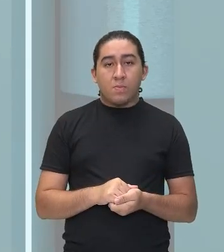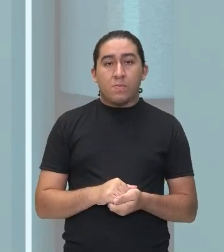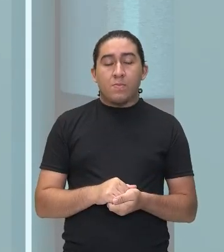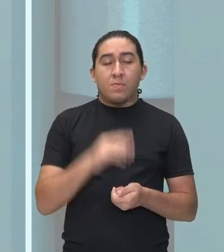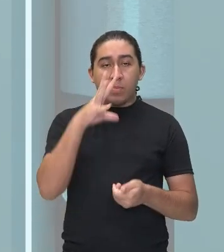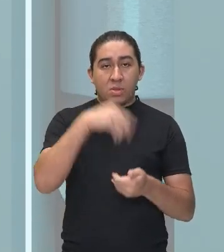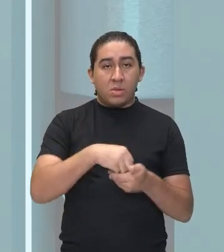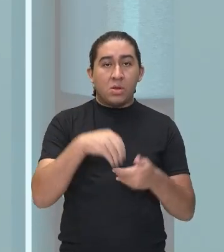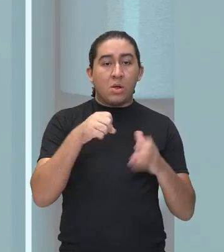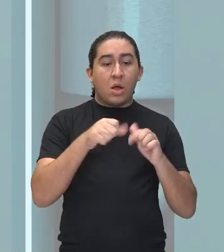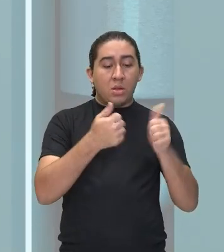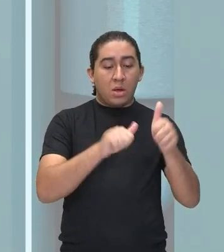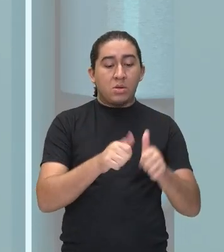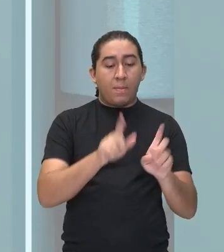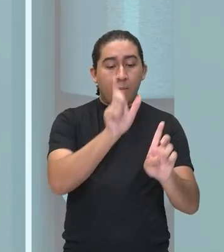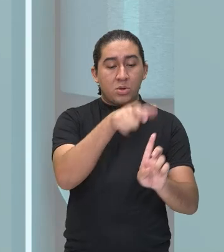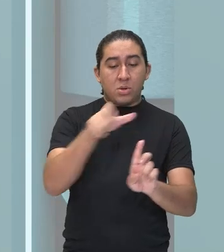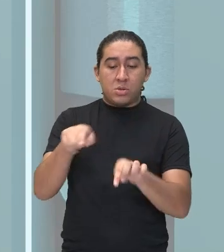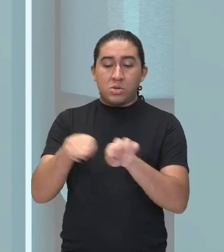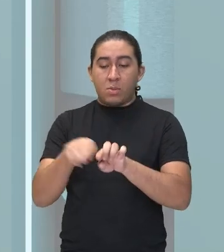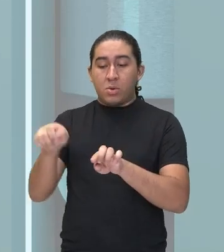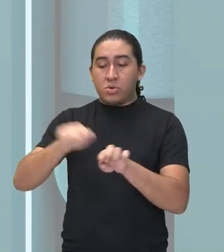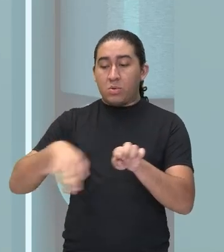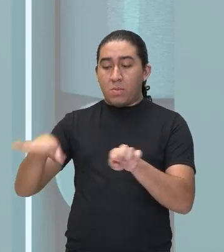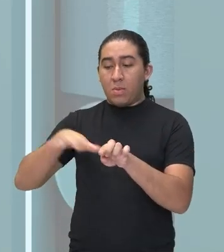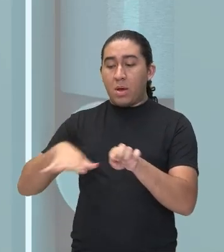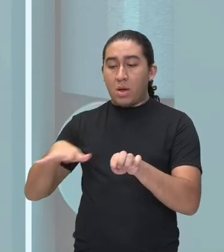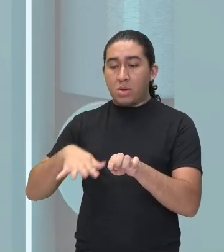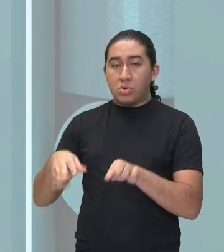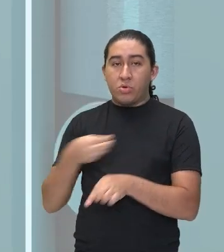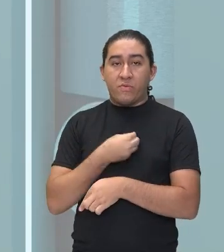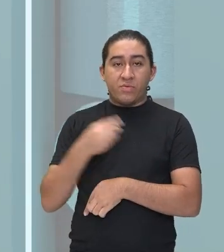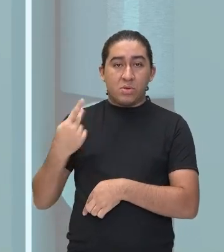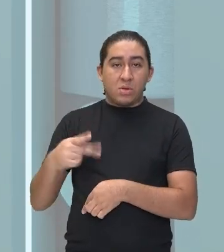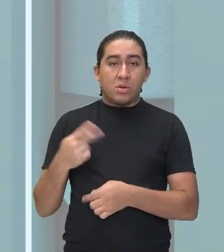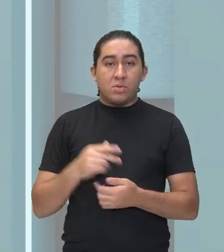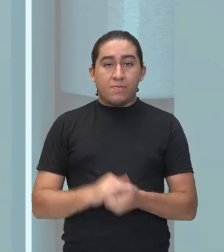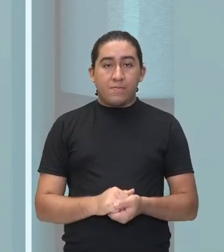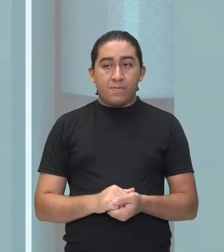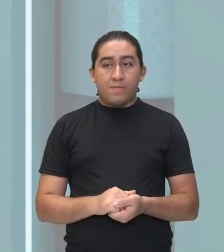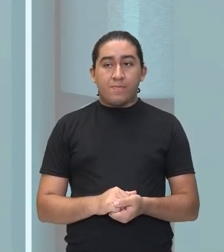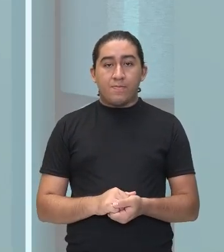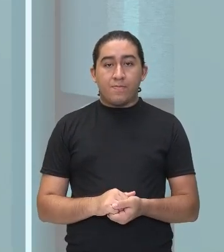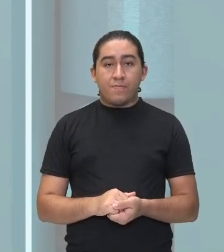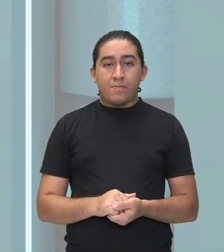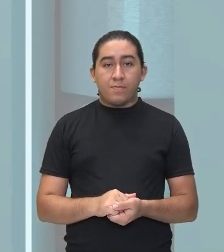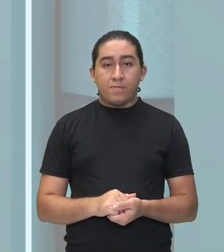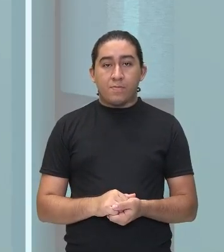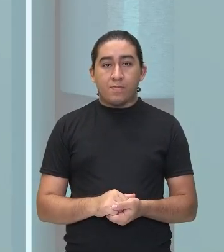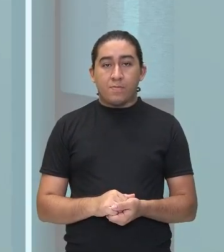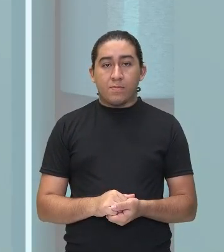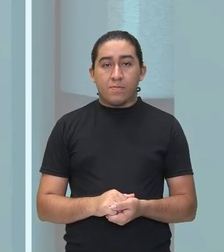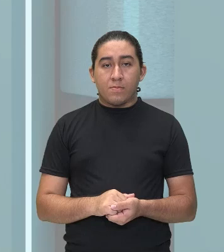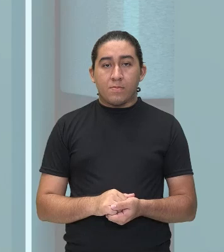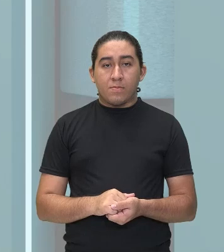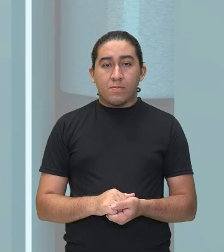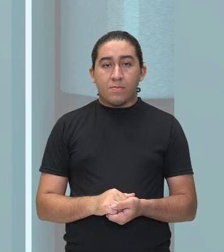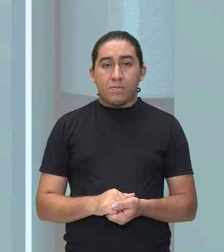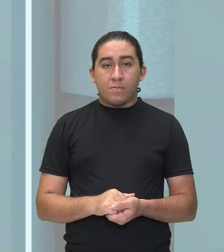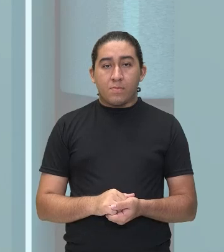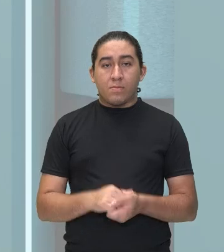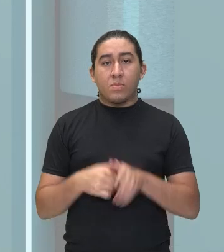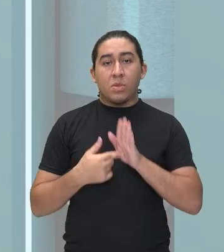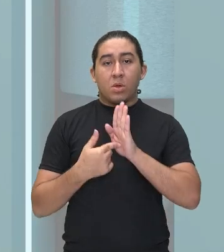meio em que vive ele traz a respeito dessas personagens. Então isso vai mostrando e vai trazendo